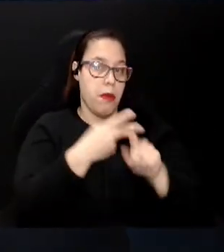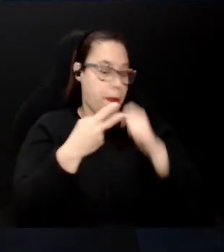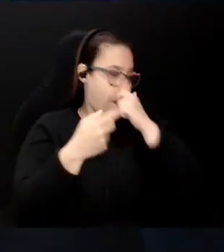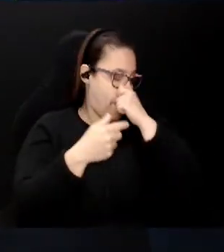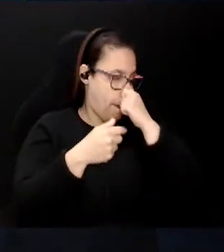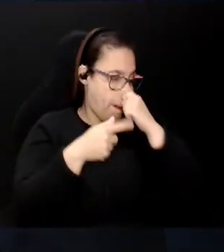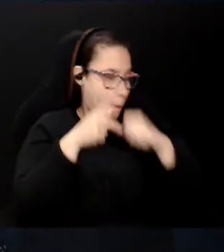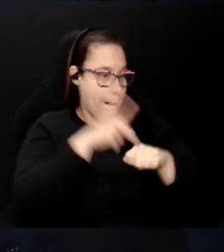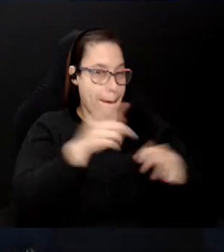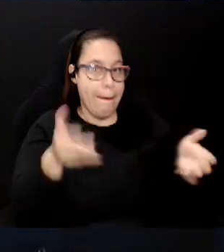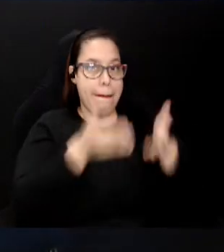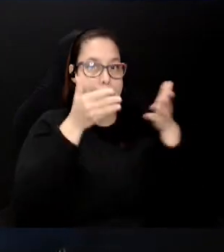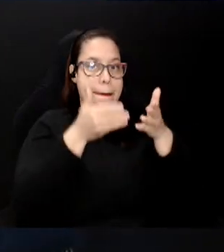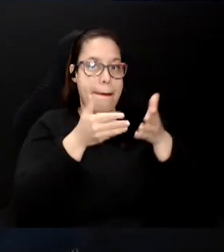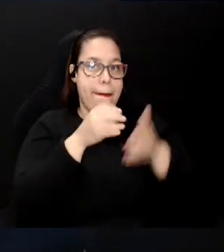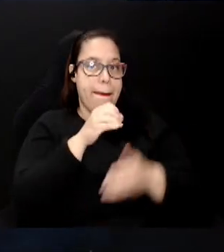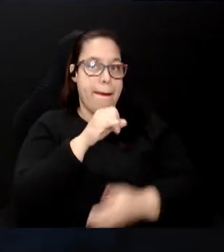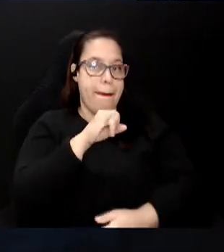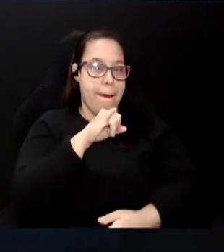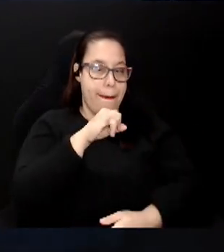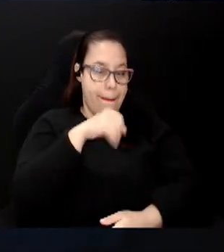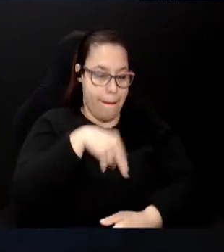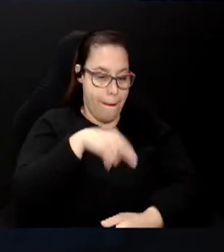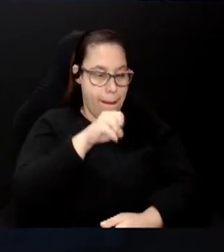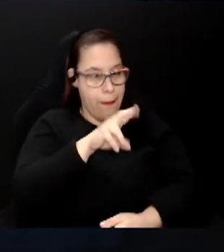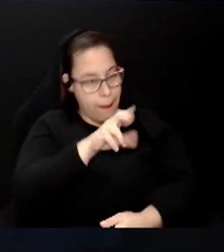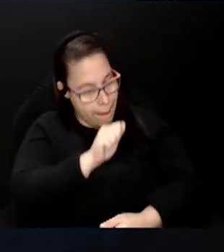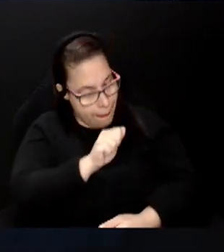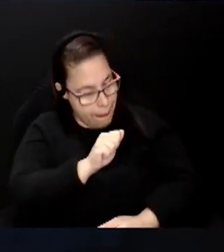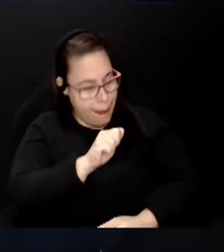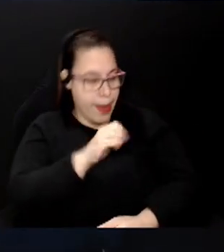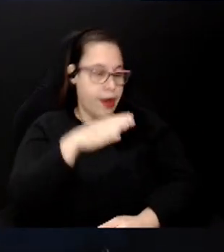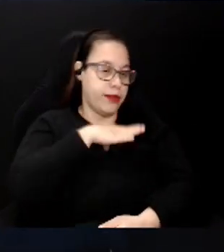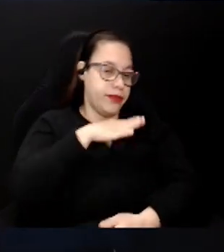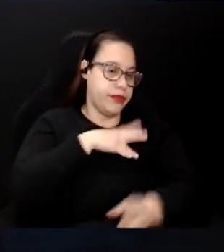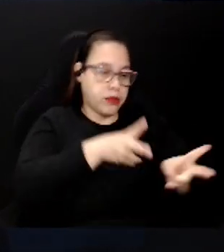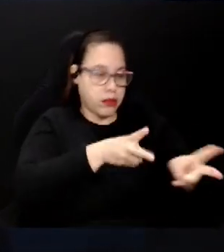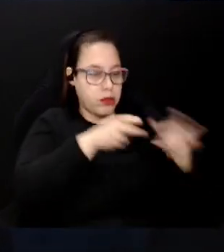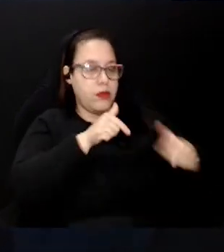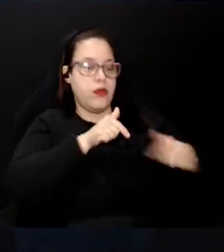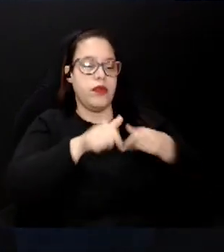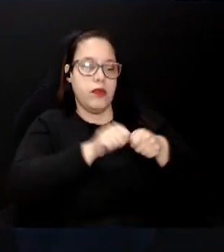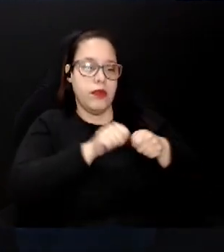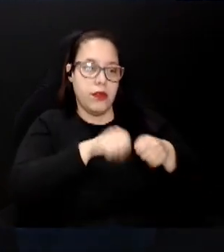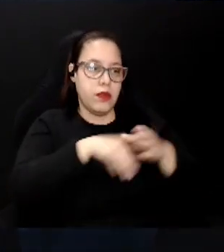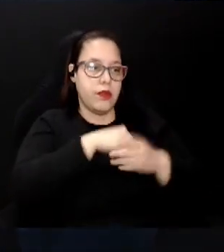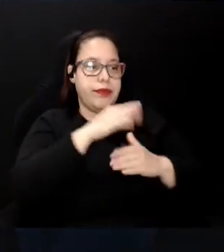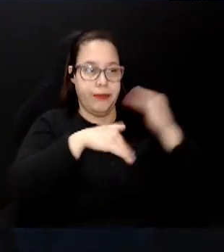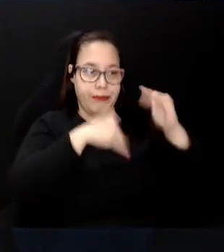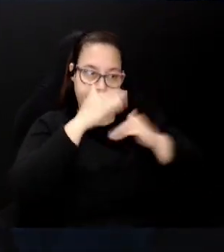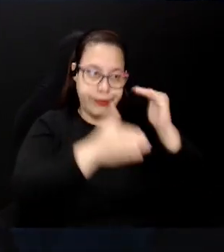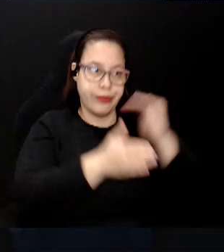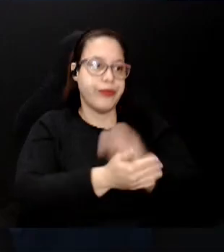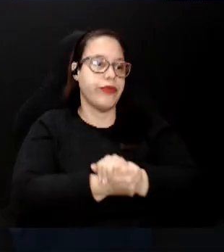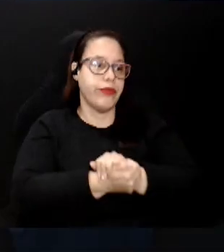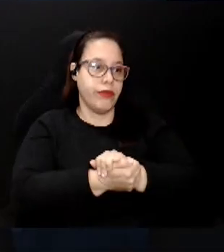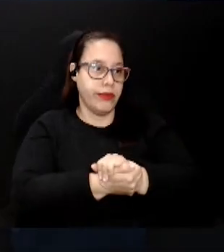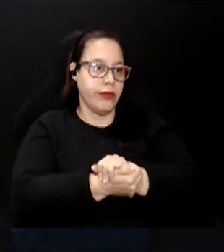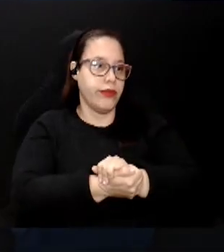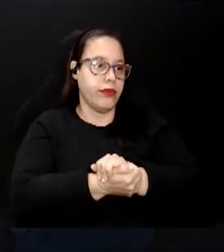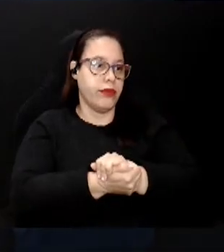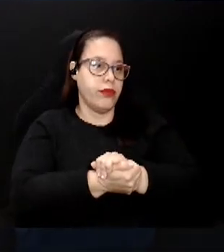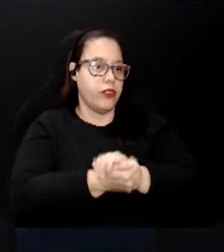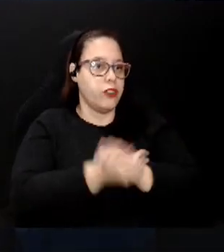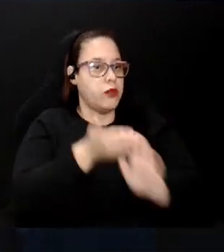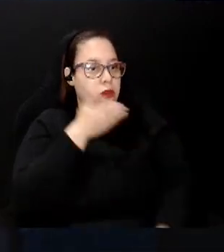pelo Instituto Inova Cidades, reconhecendo o trabalho que a gente vem desenvolvendo no aprimoramento dos